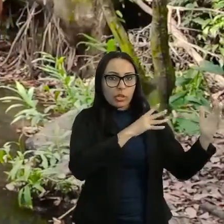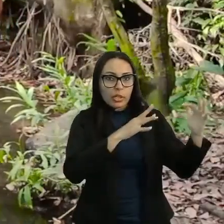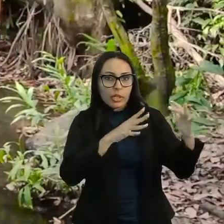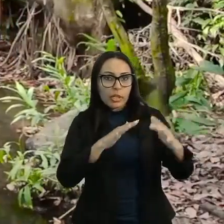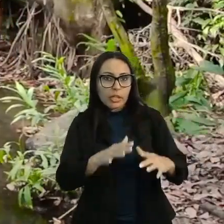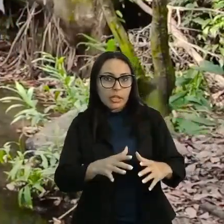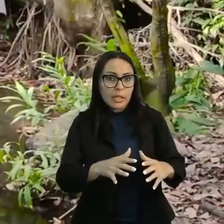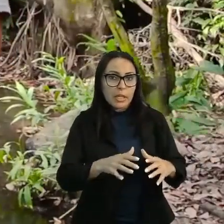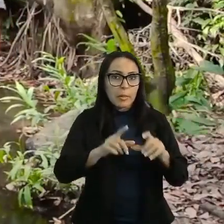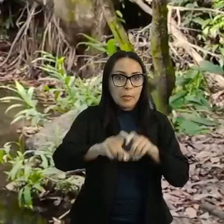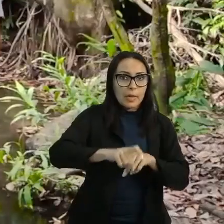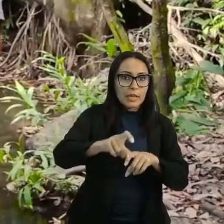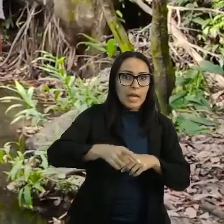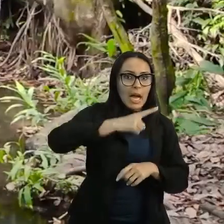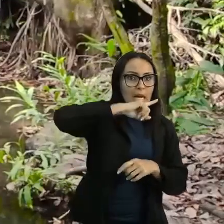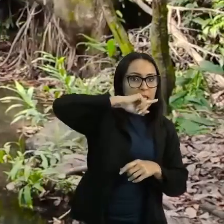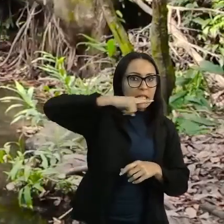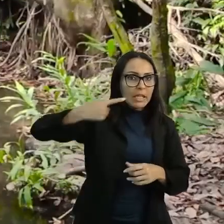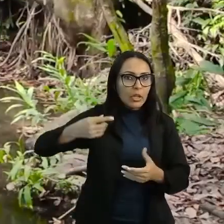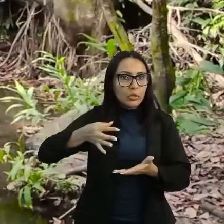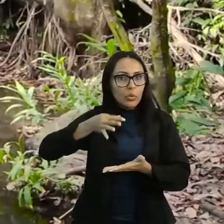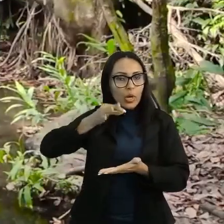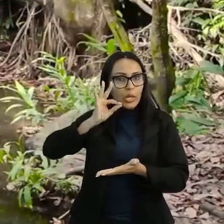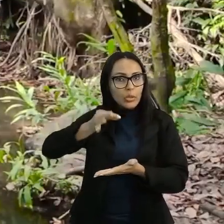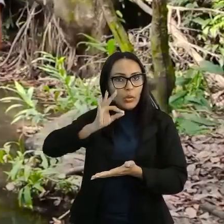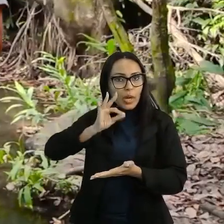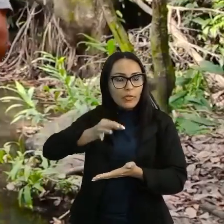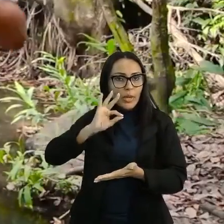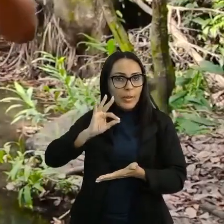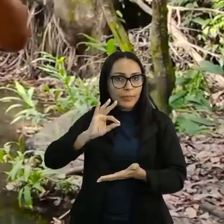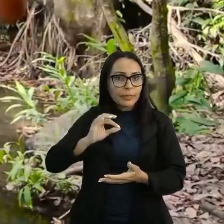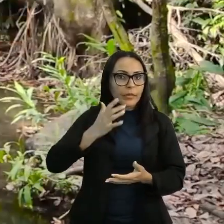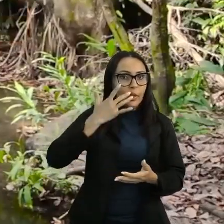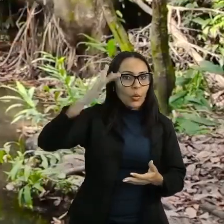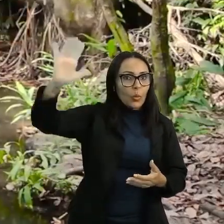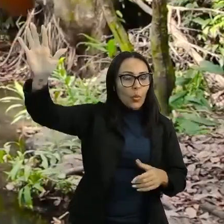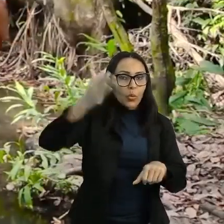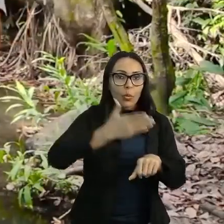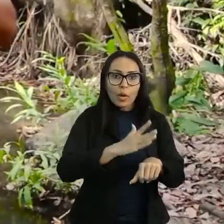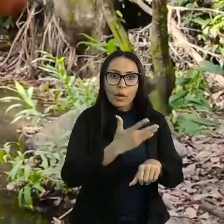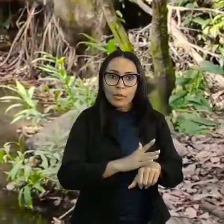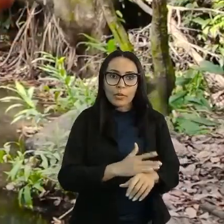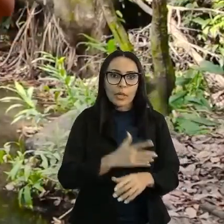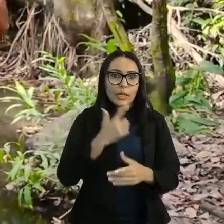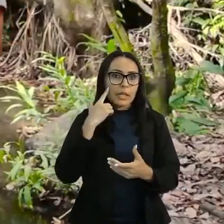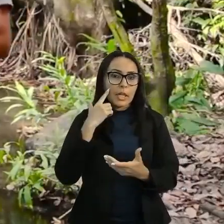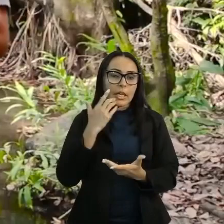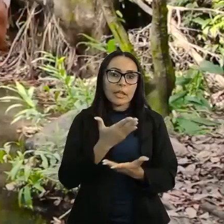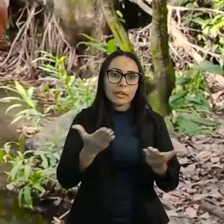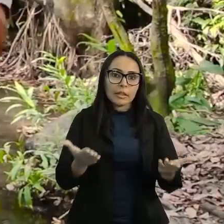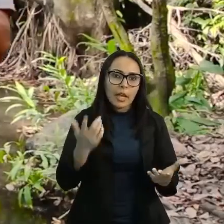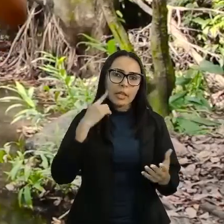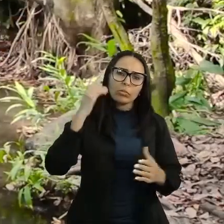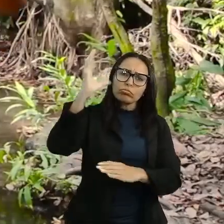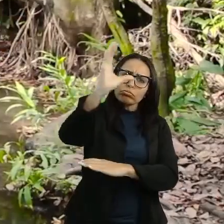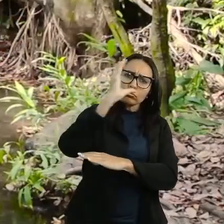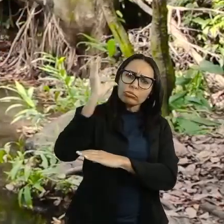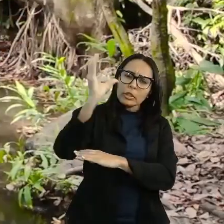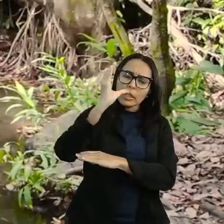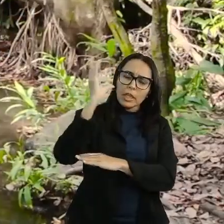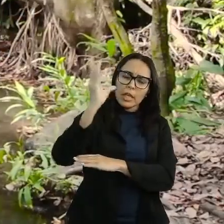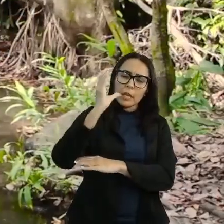são duas fazendas. Pois é, um espaço lindo desse. Quais são as dificuldades e quais são os desejos para um futuro breve? Como administradora